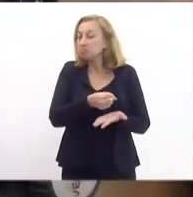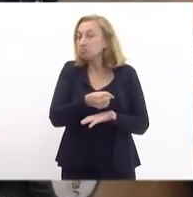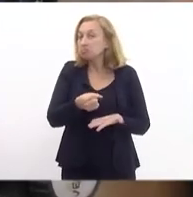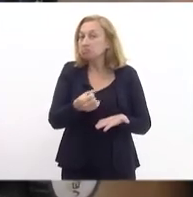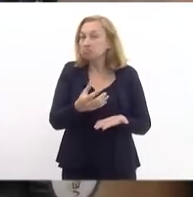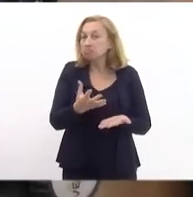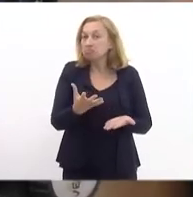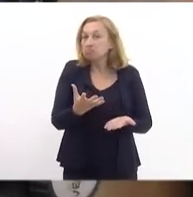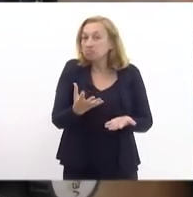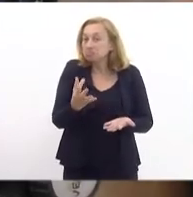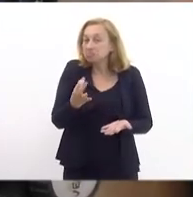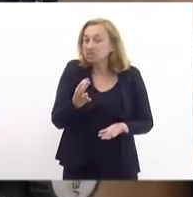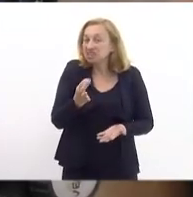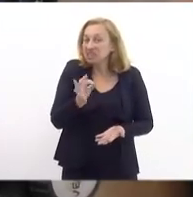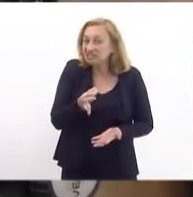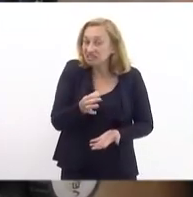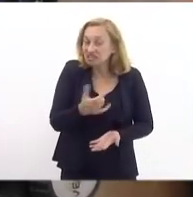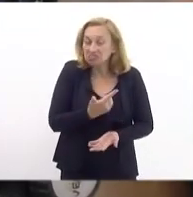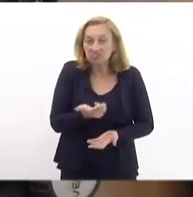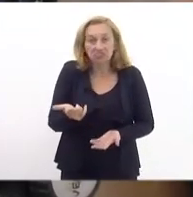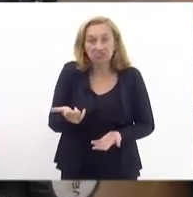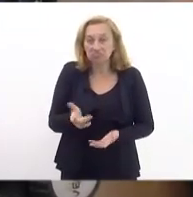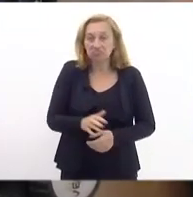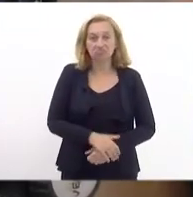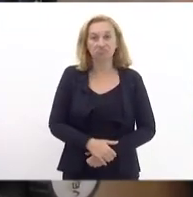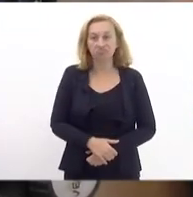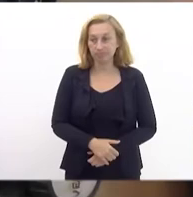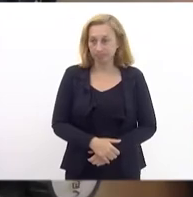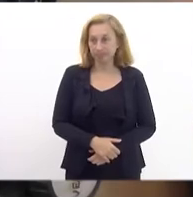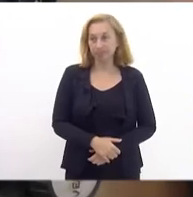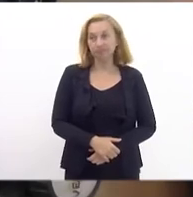Né? Porque essa instabilidade